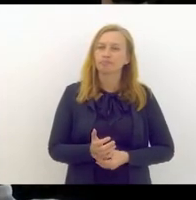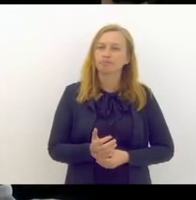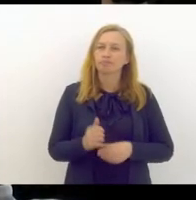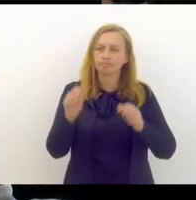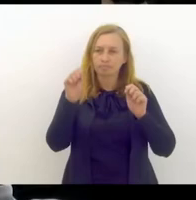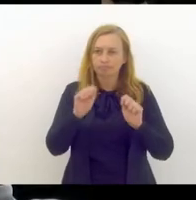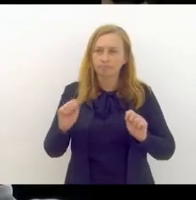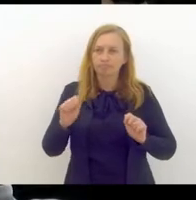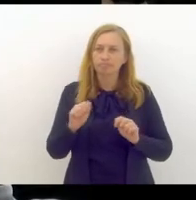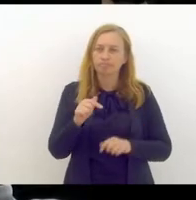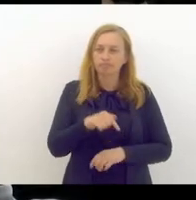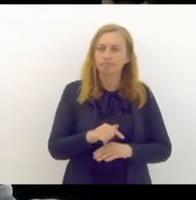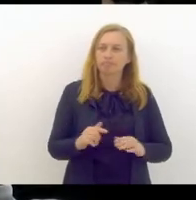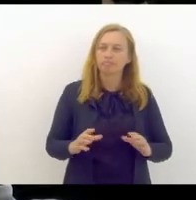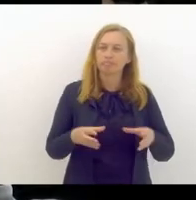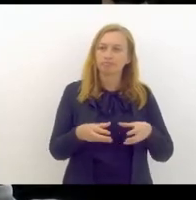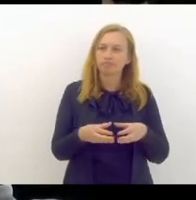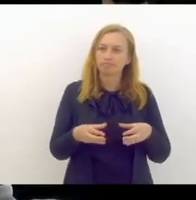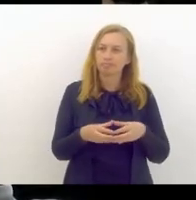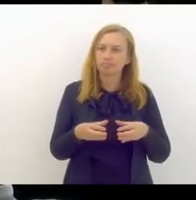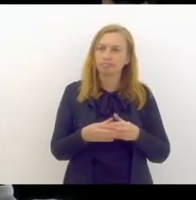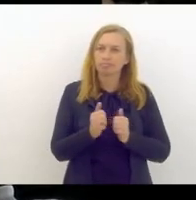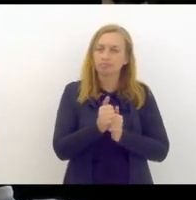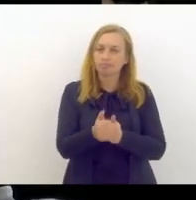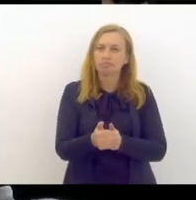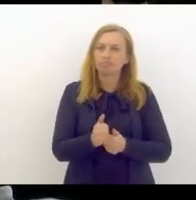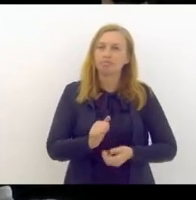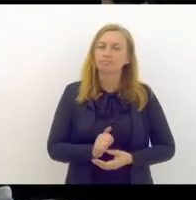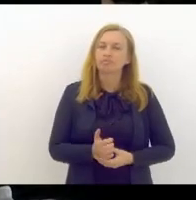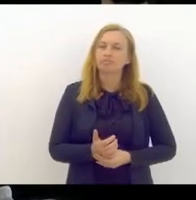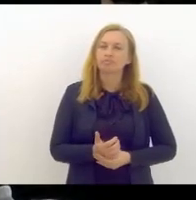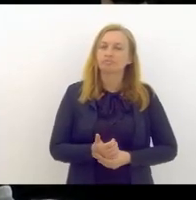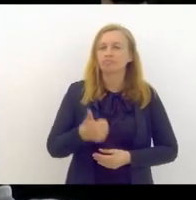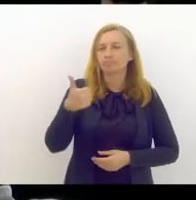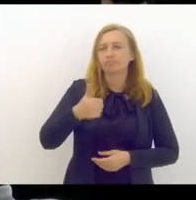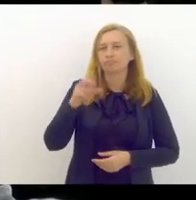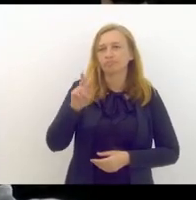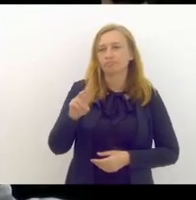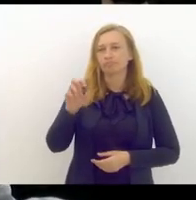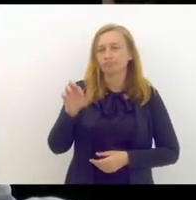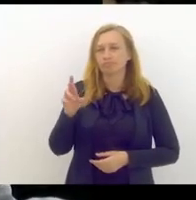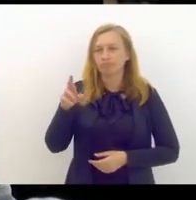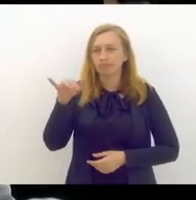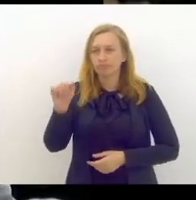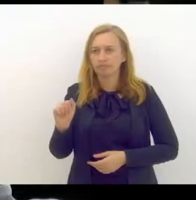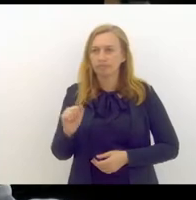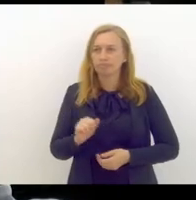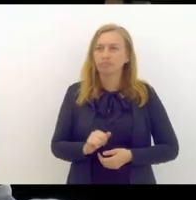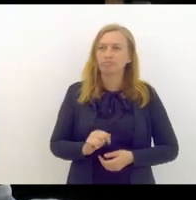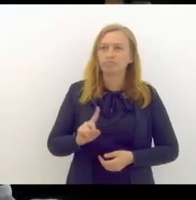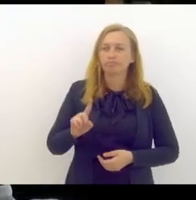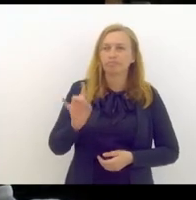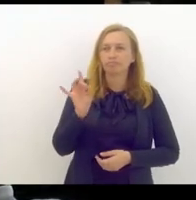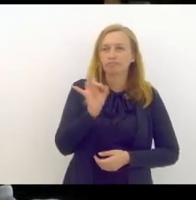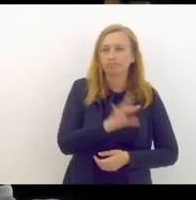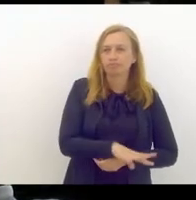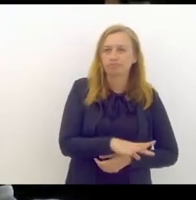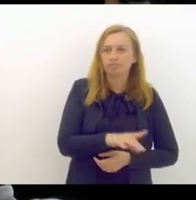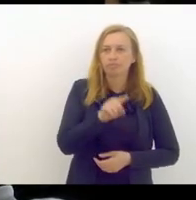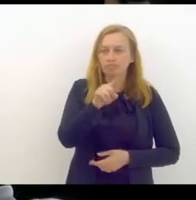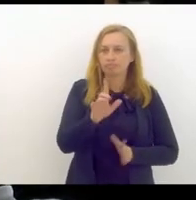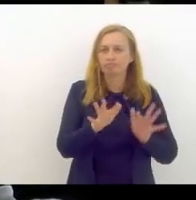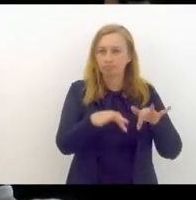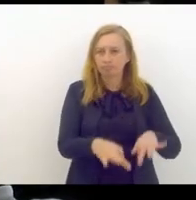assessores aqui da comissão, que brilhantemente conduzem essa comissão. Primeiro a Verônica, você vai... Verônica, e por último você fecha a